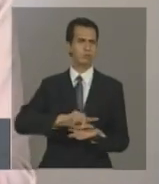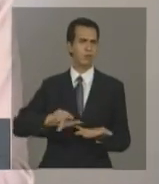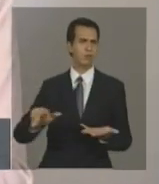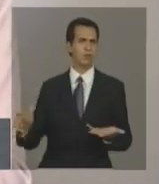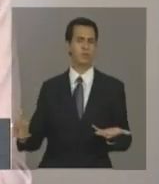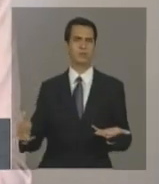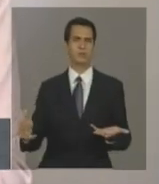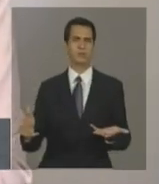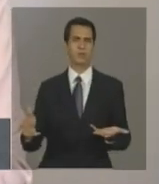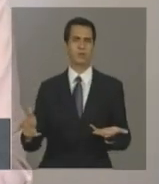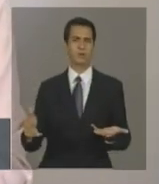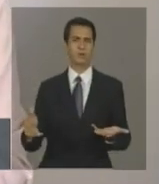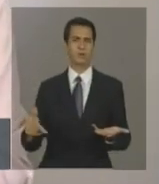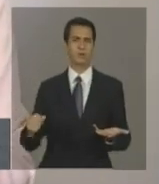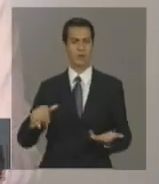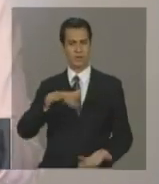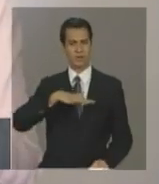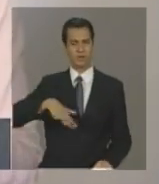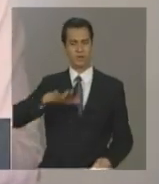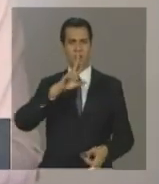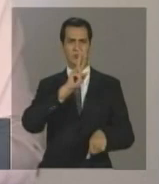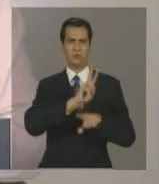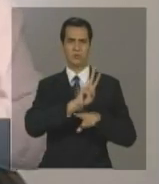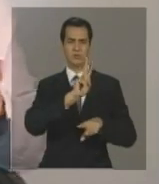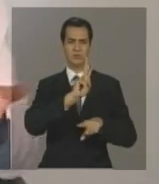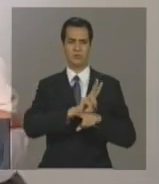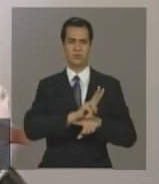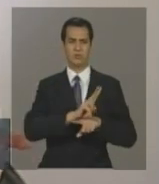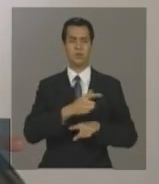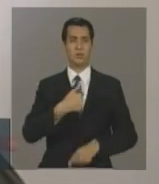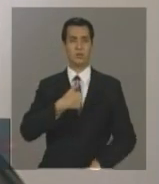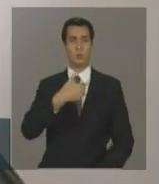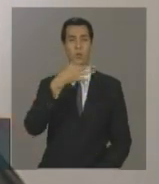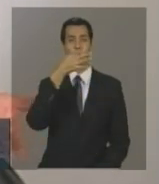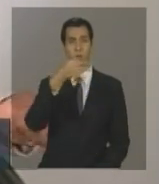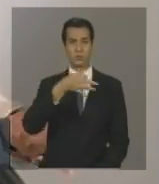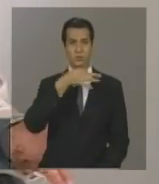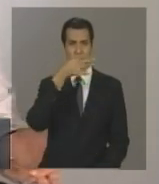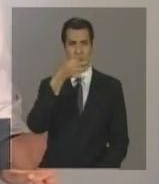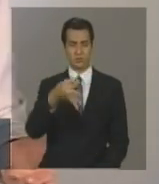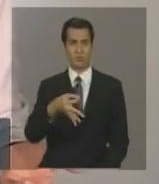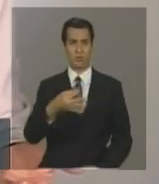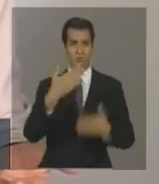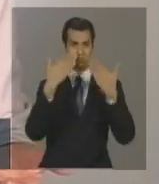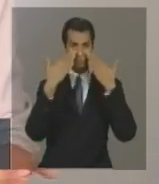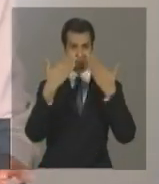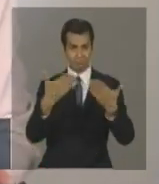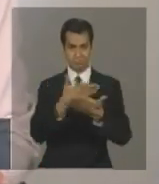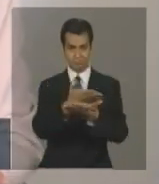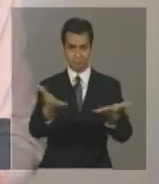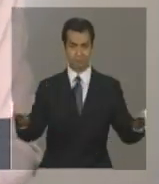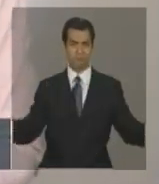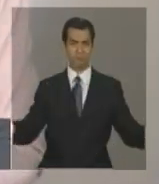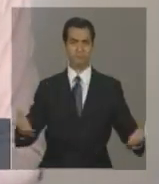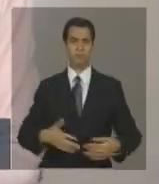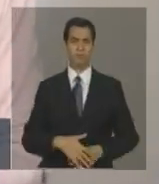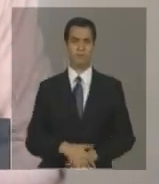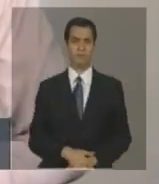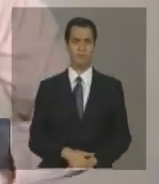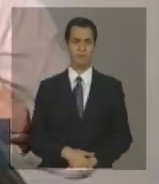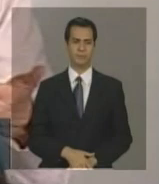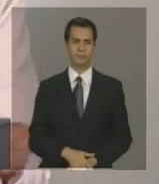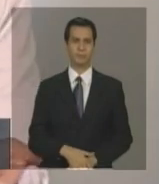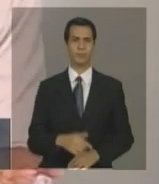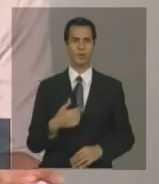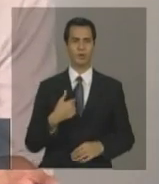proteção, a minha opinião diante de vocês, colocando esse aspecto